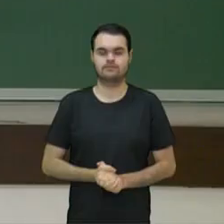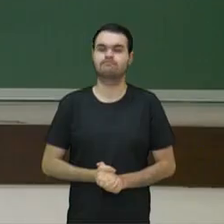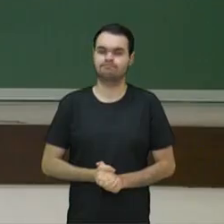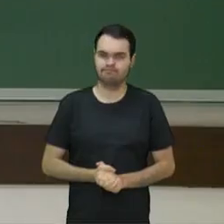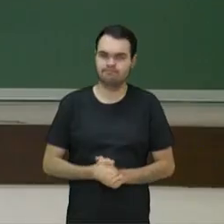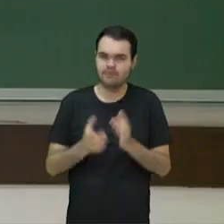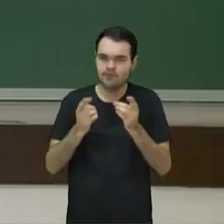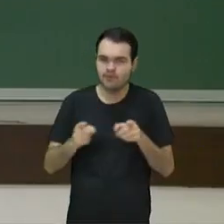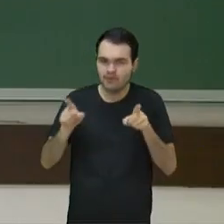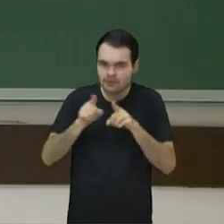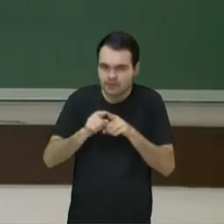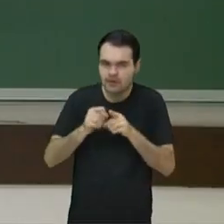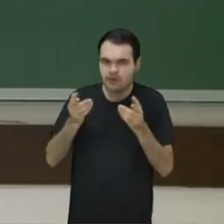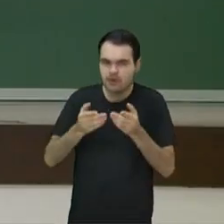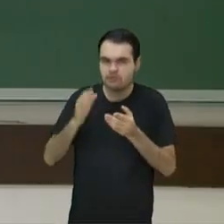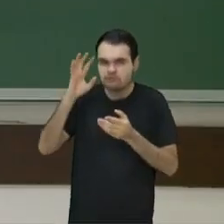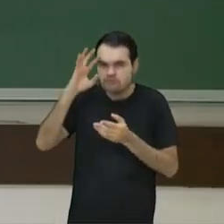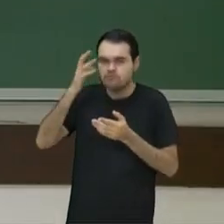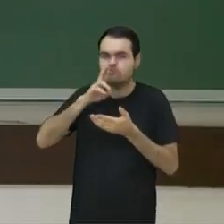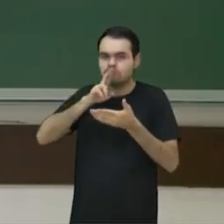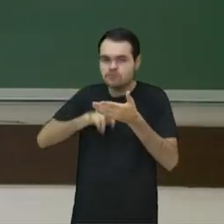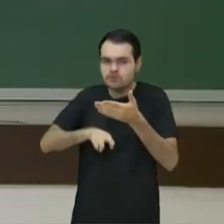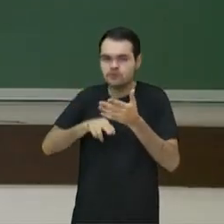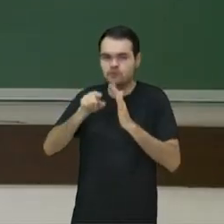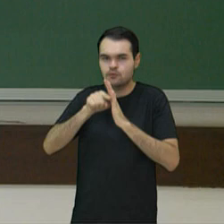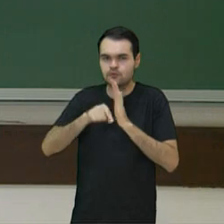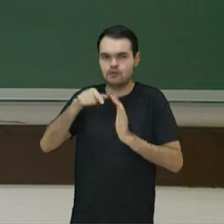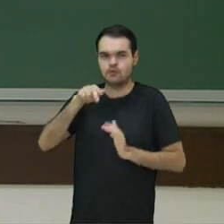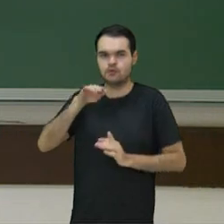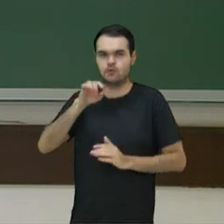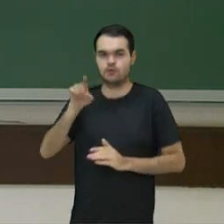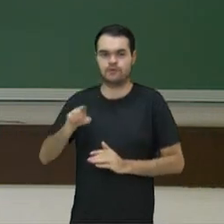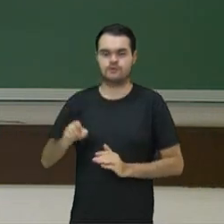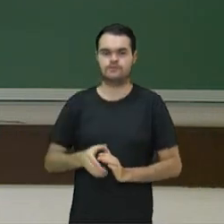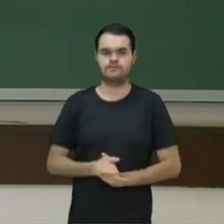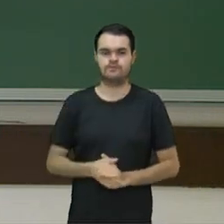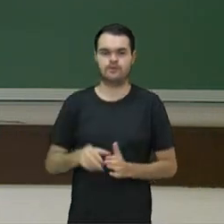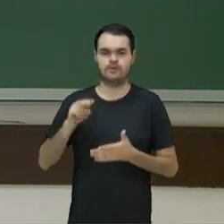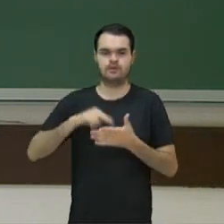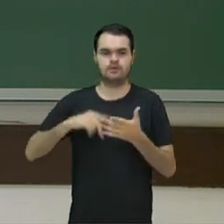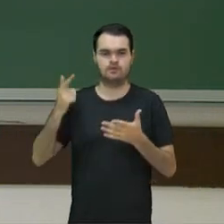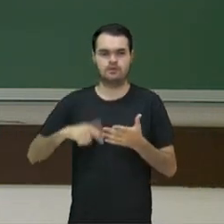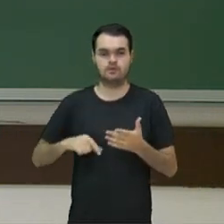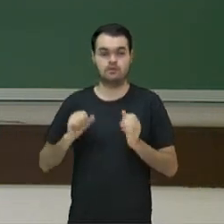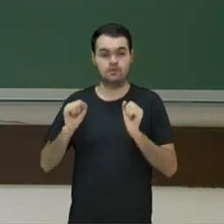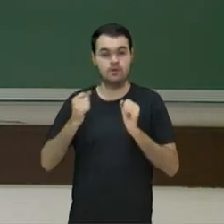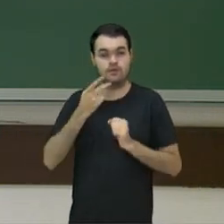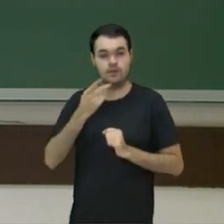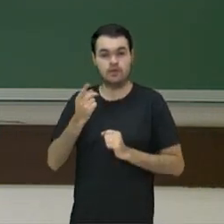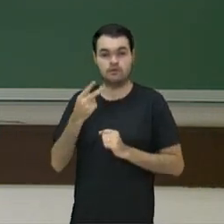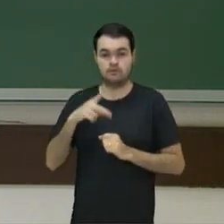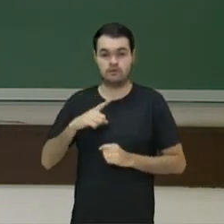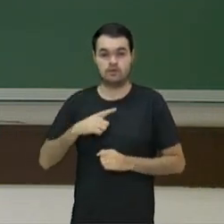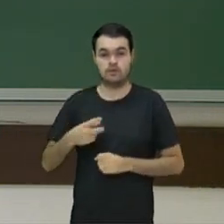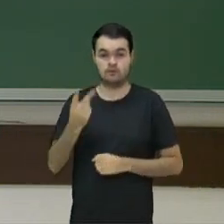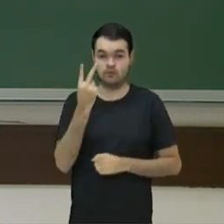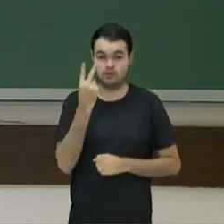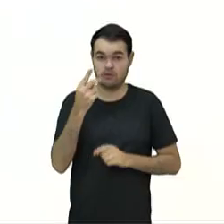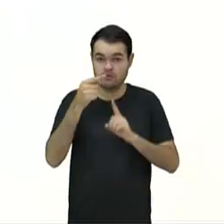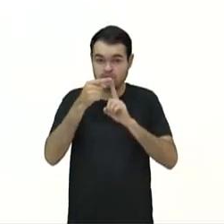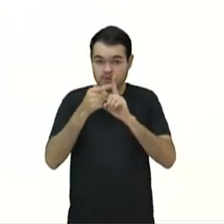Então, pessoal, voltamos aqui na resolução do quiz. Vamos ler de novo aqui. Podemos dizer que há dois tipos